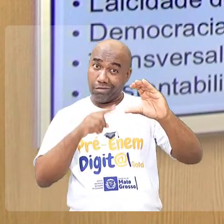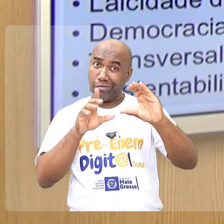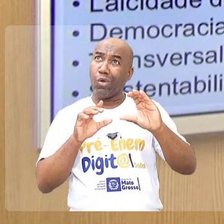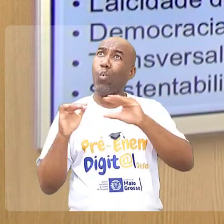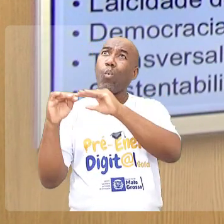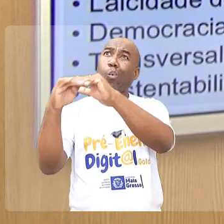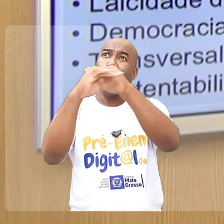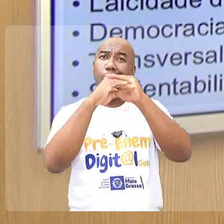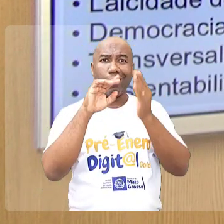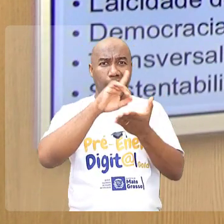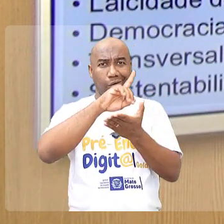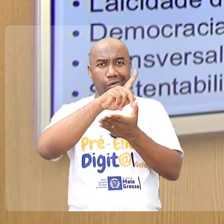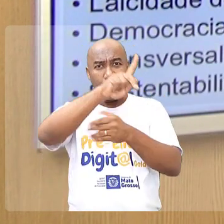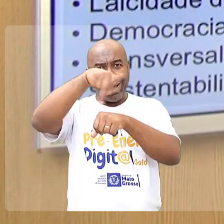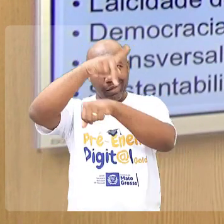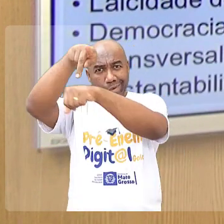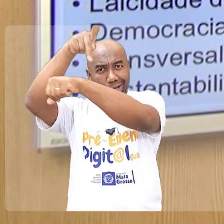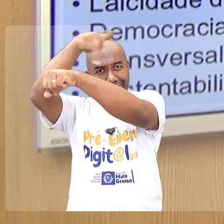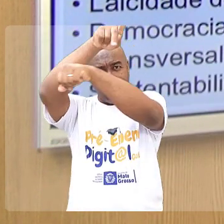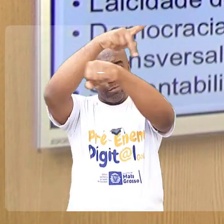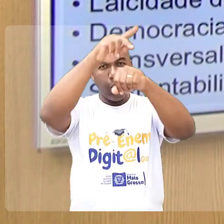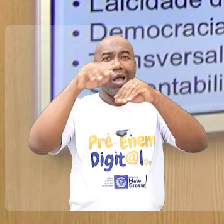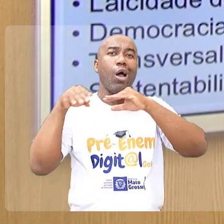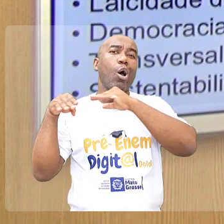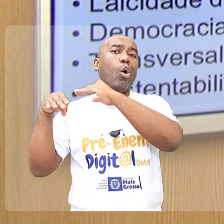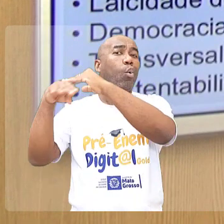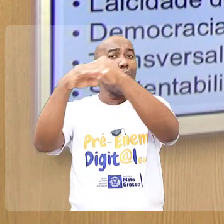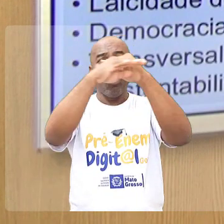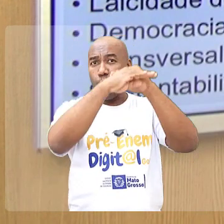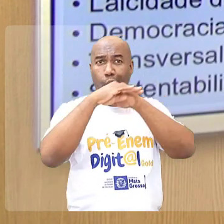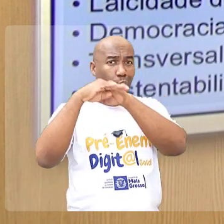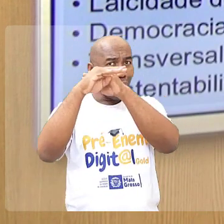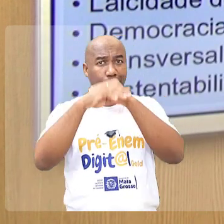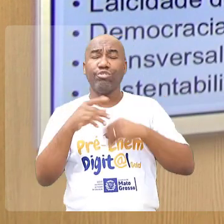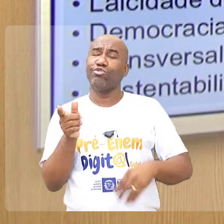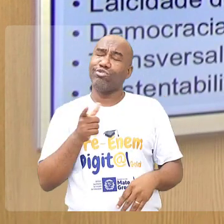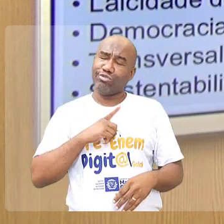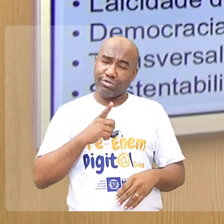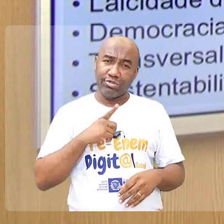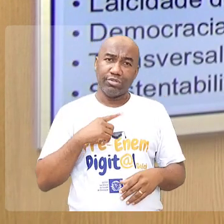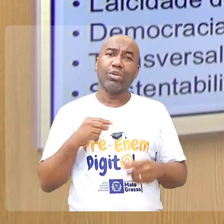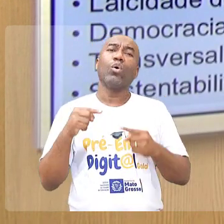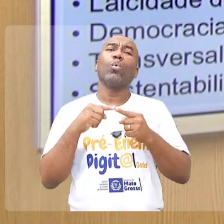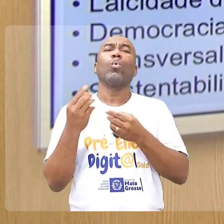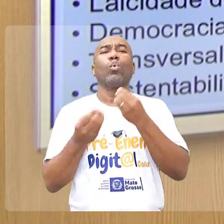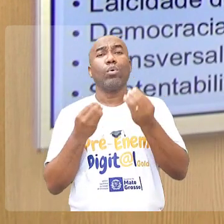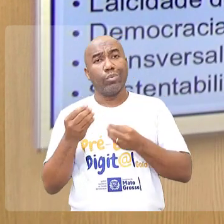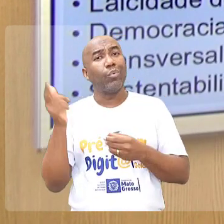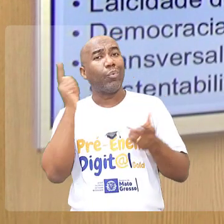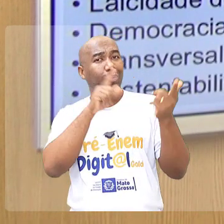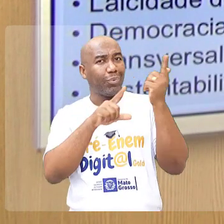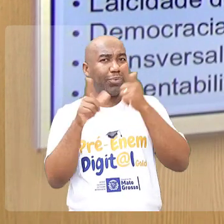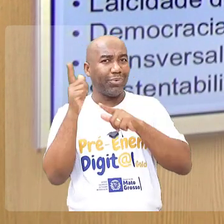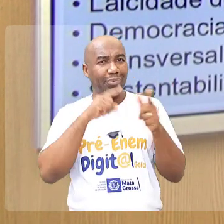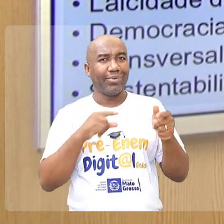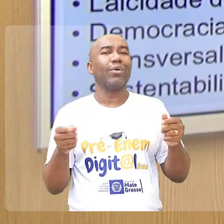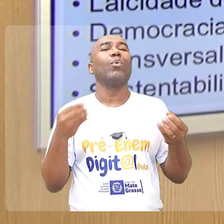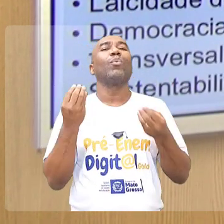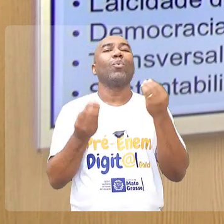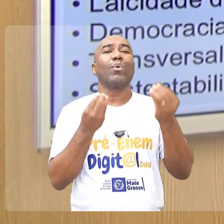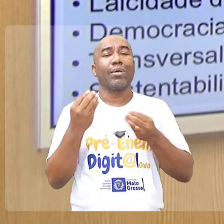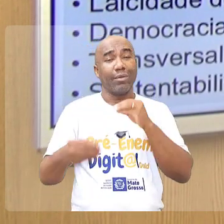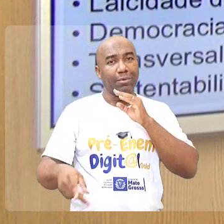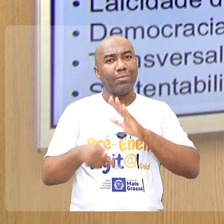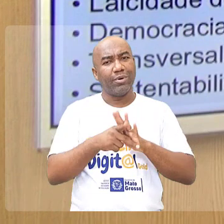você citar isso na introdução e depois fizer uma conclusão que respeita os direitos humanos, você consegue o que a